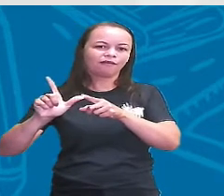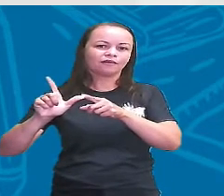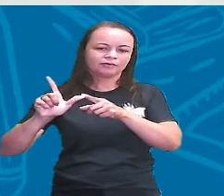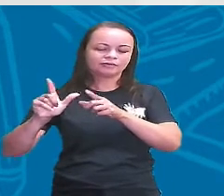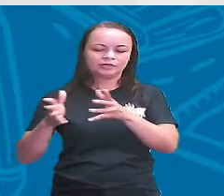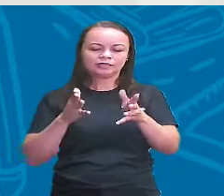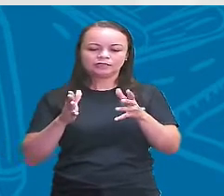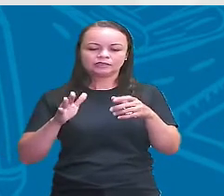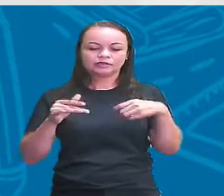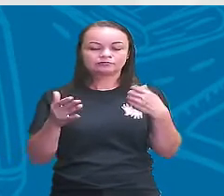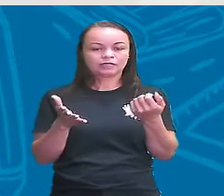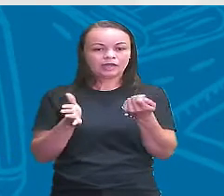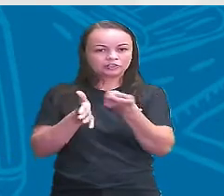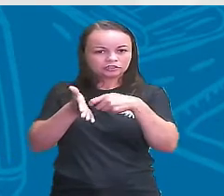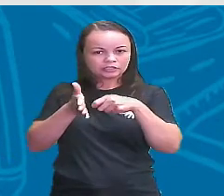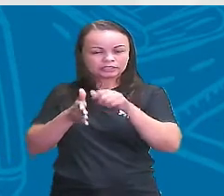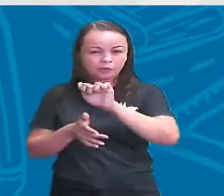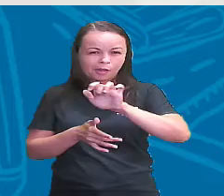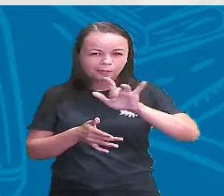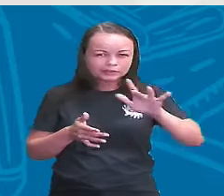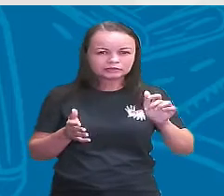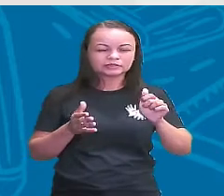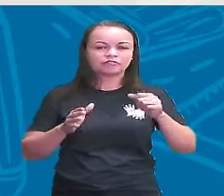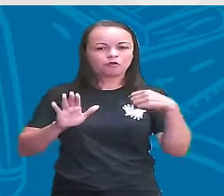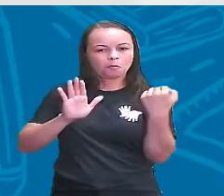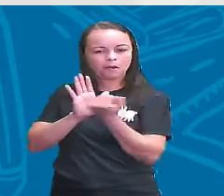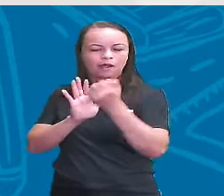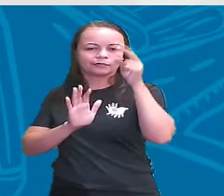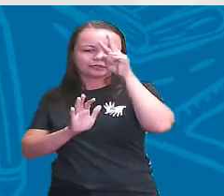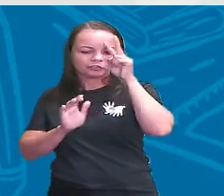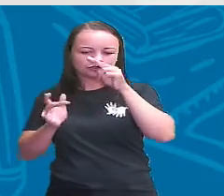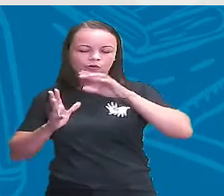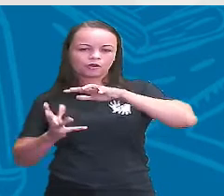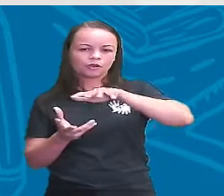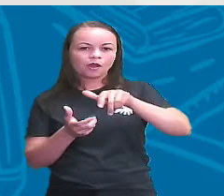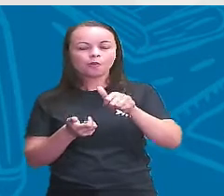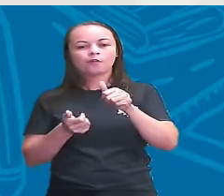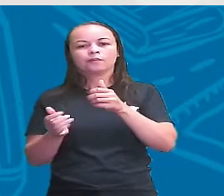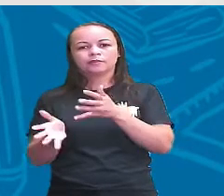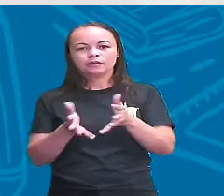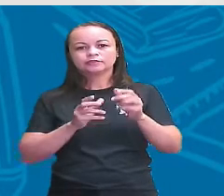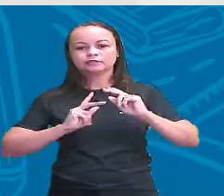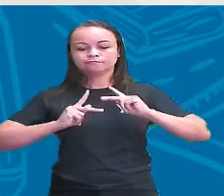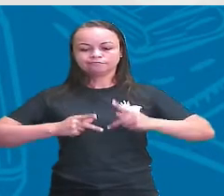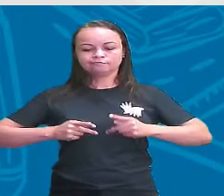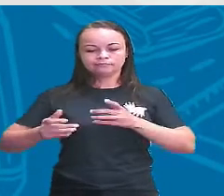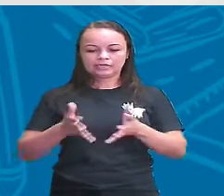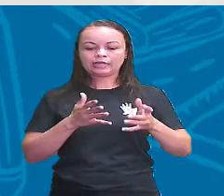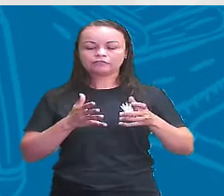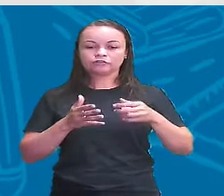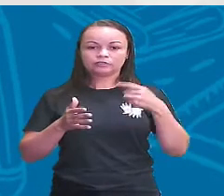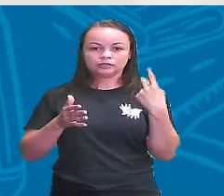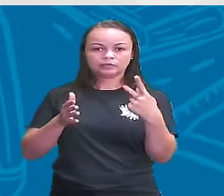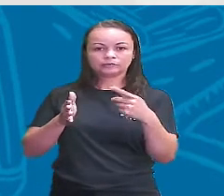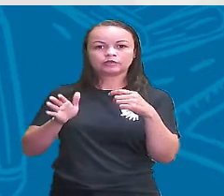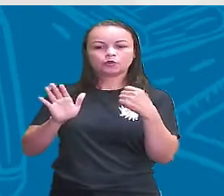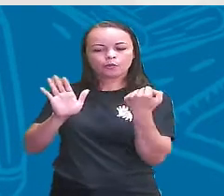um marco na história da humanidade, pois foi através dela que tivemos acesso a registros da história